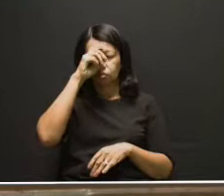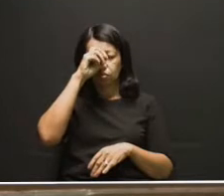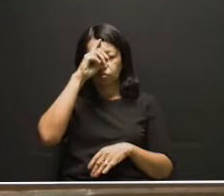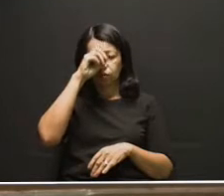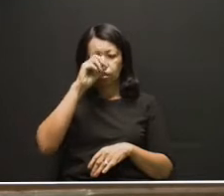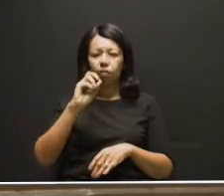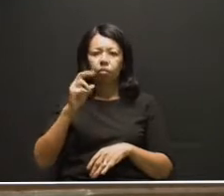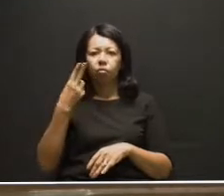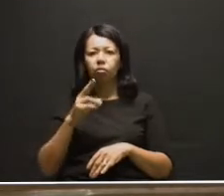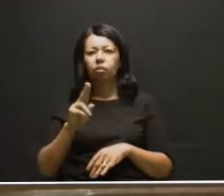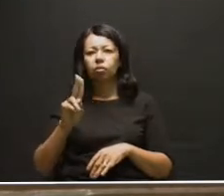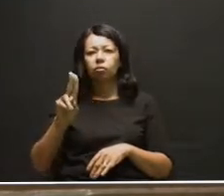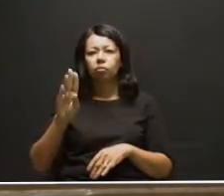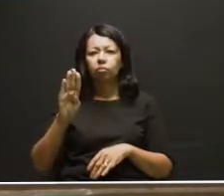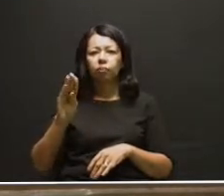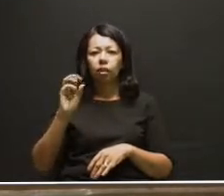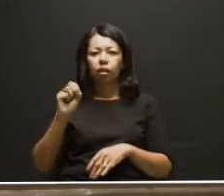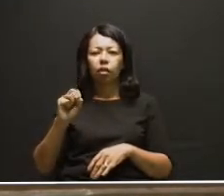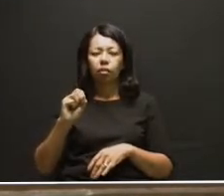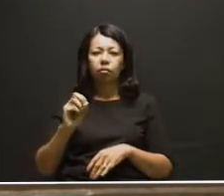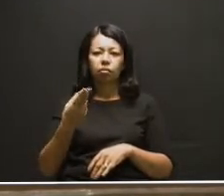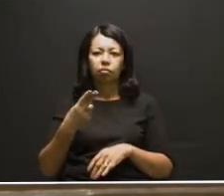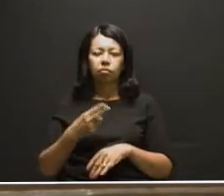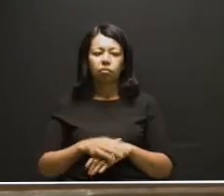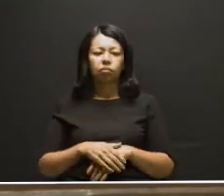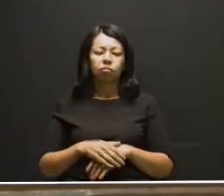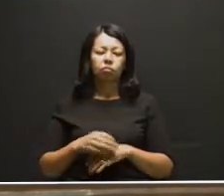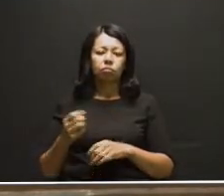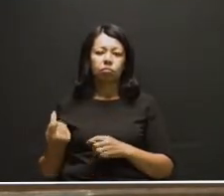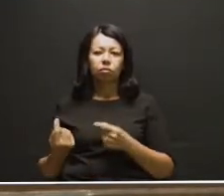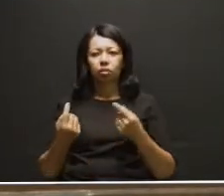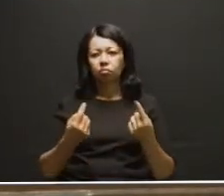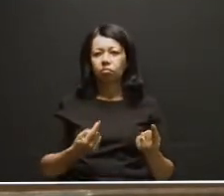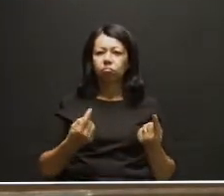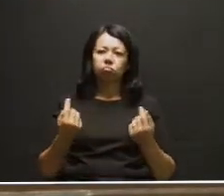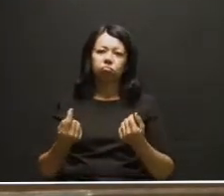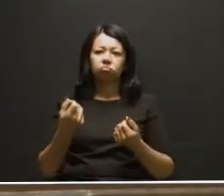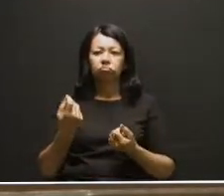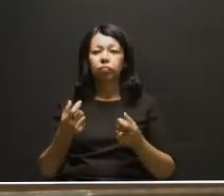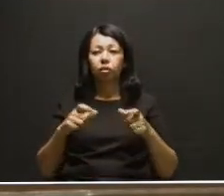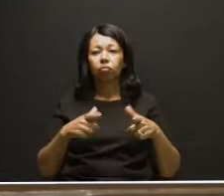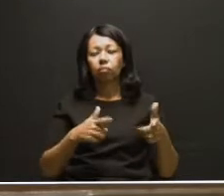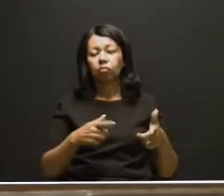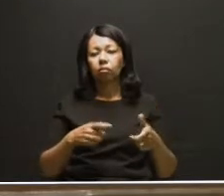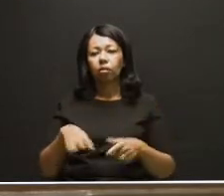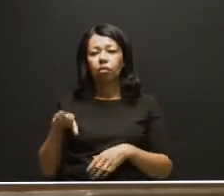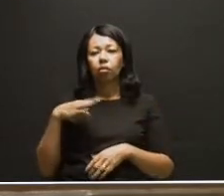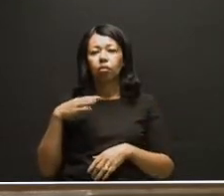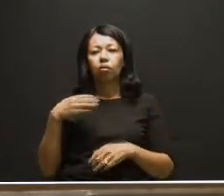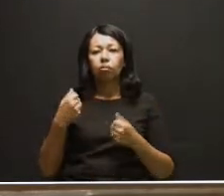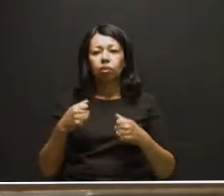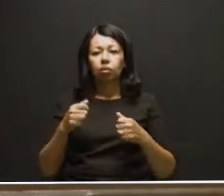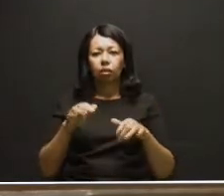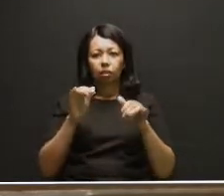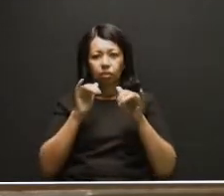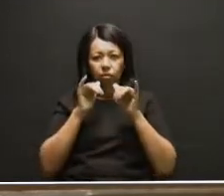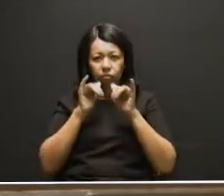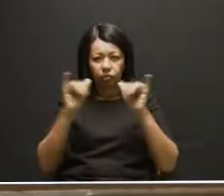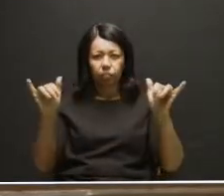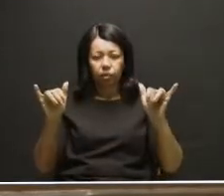seja nas ubs seja nos programas x e y aí acho que a municipalidade tem que está informando